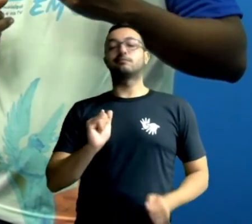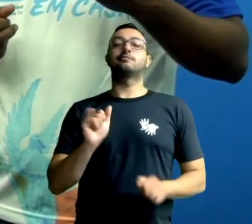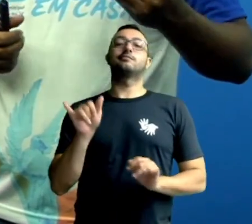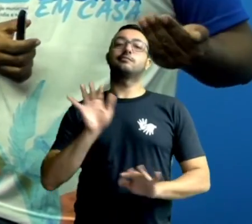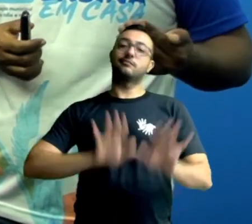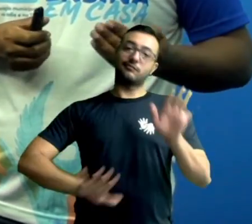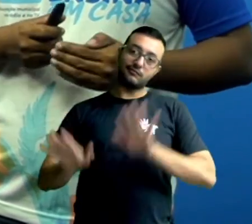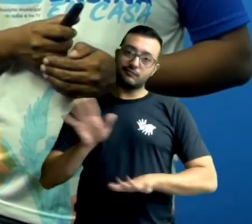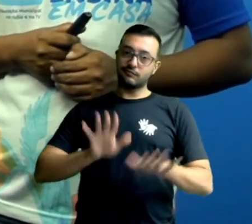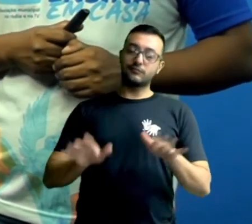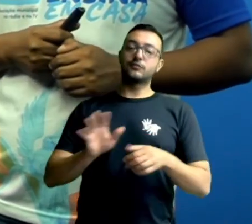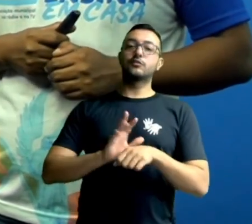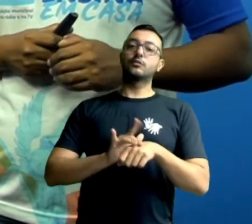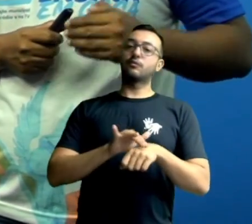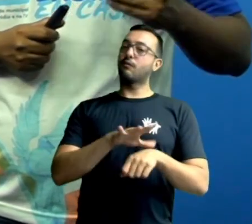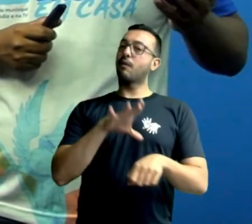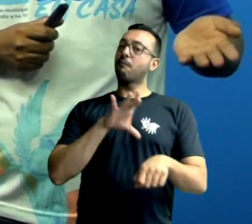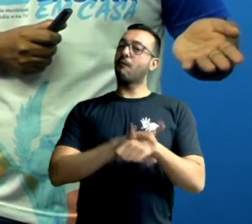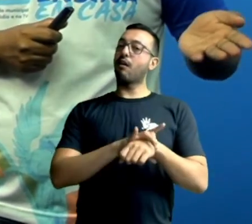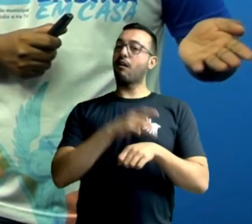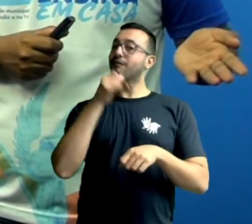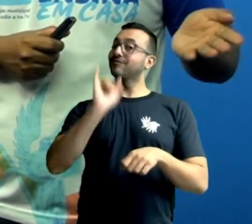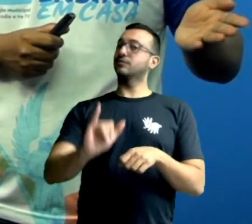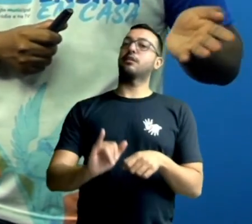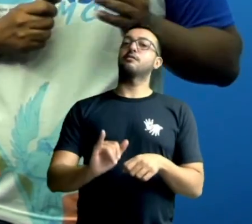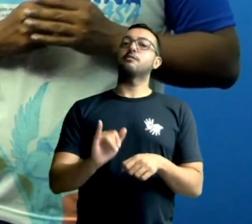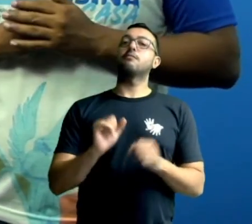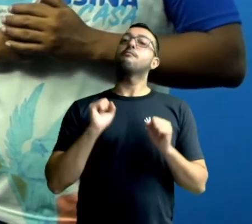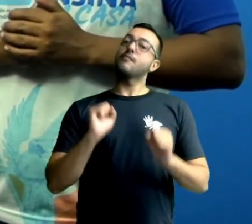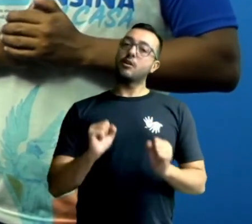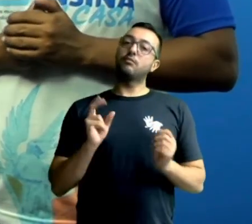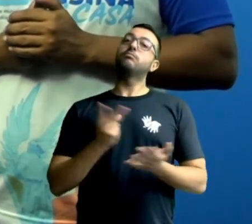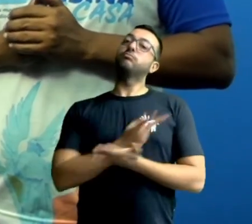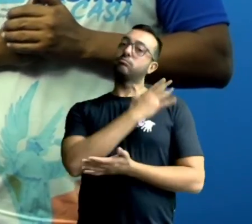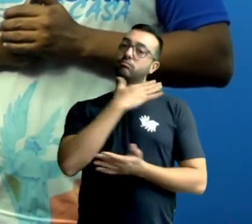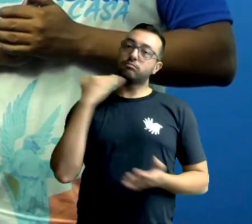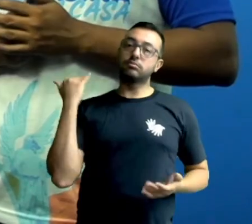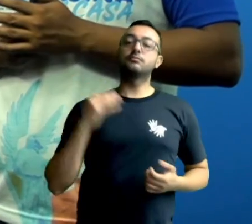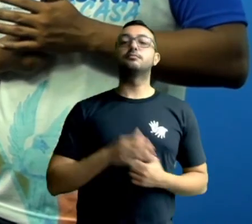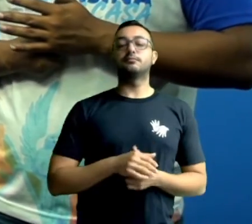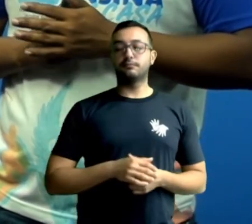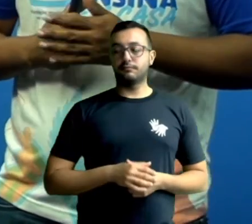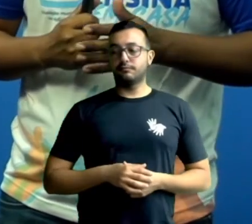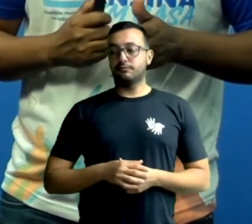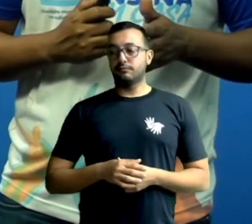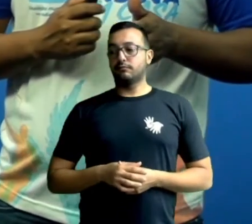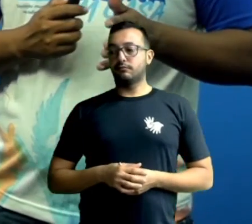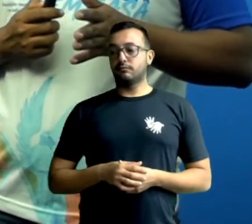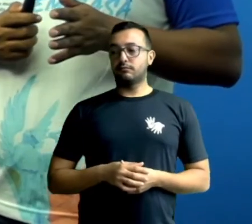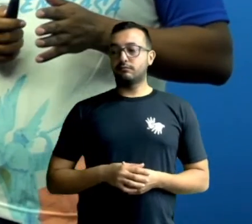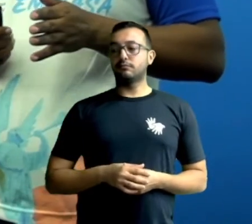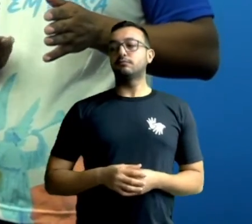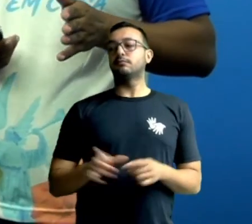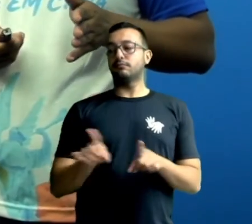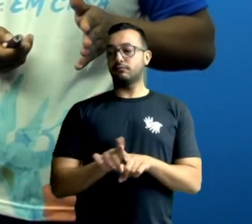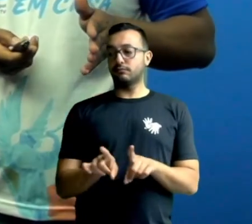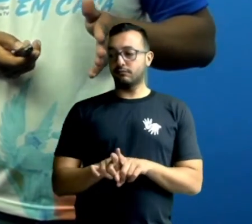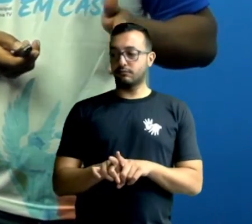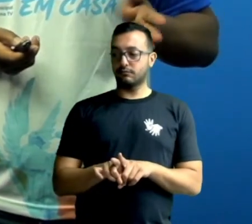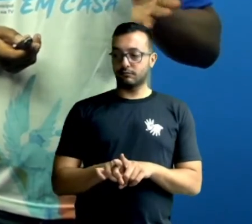prevenir e não adquirir essa doença, que pode levá-lo certamente à morte. Além